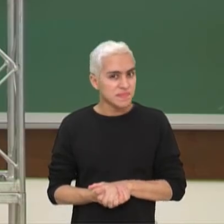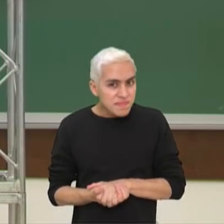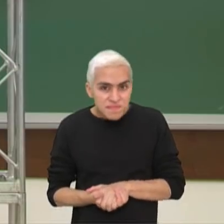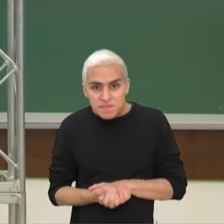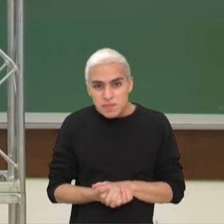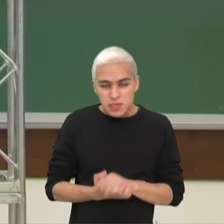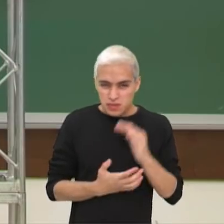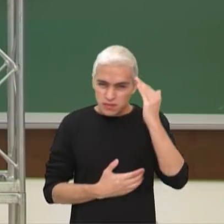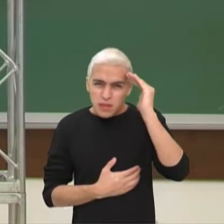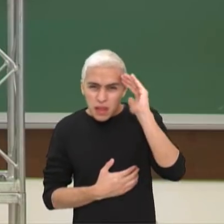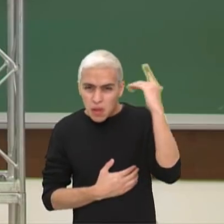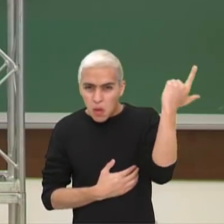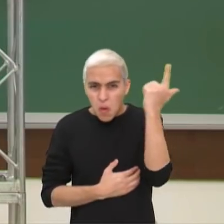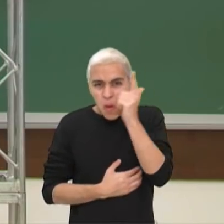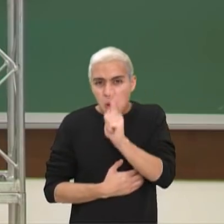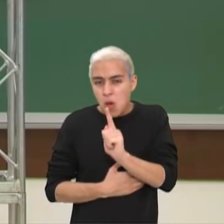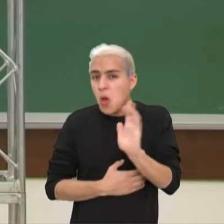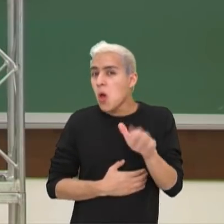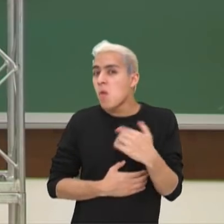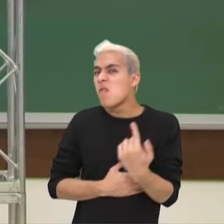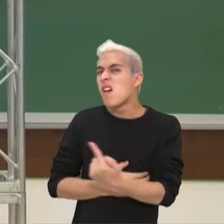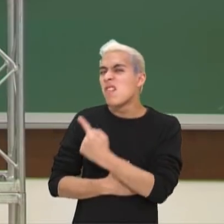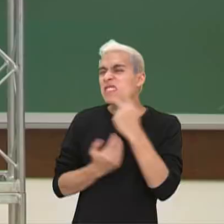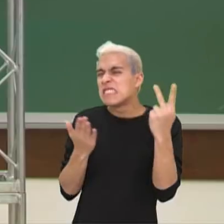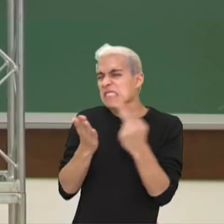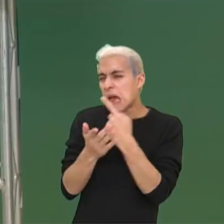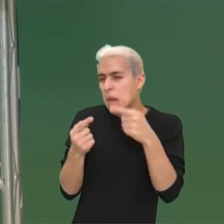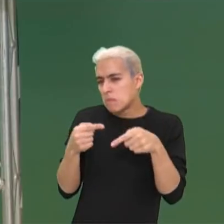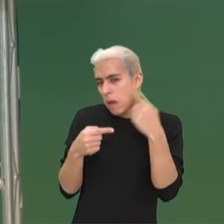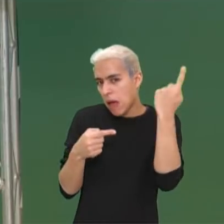Conseguiram entender qual seria a alternativa incorreta?